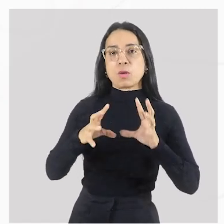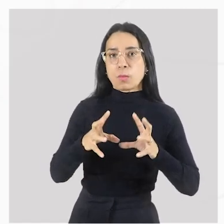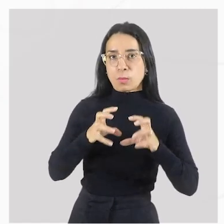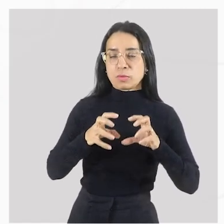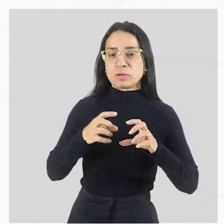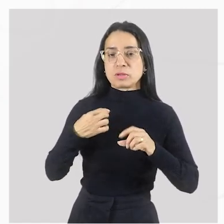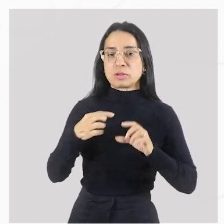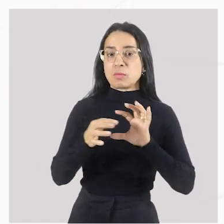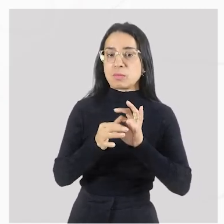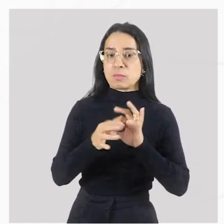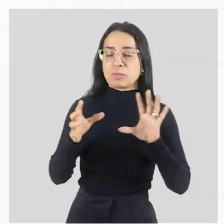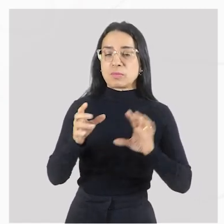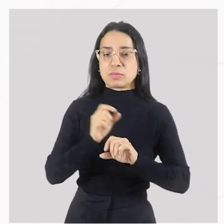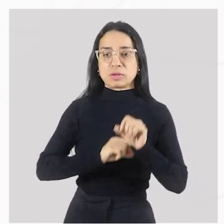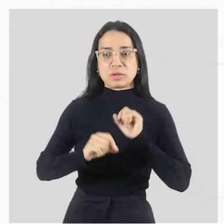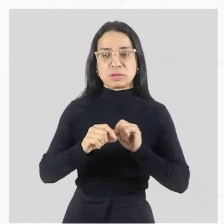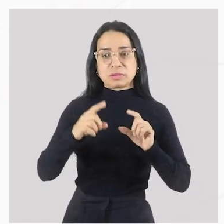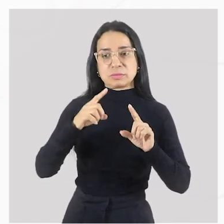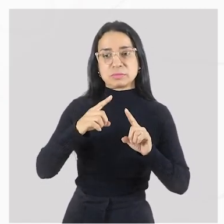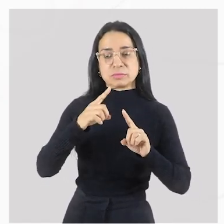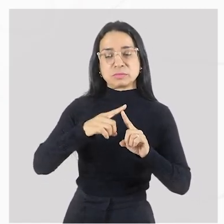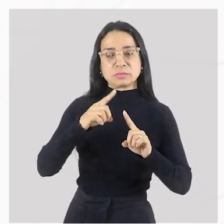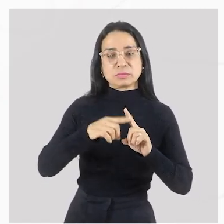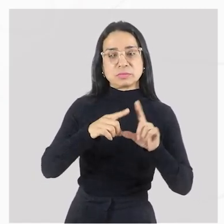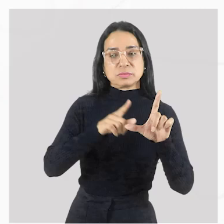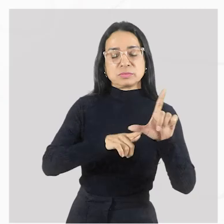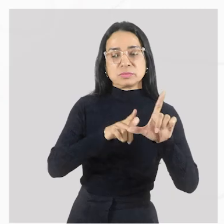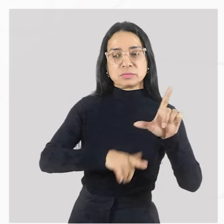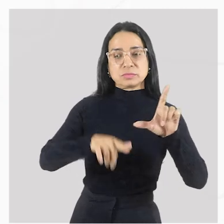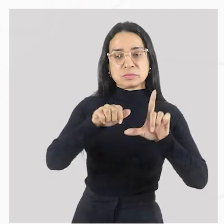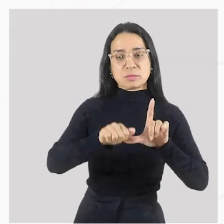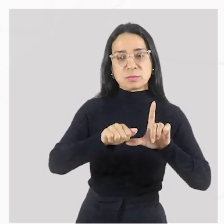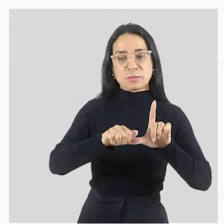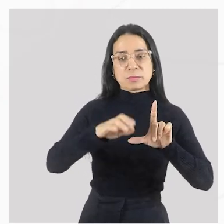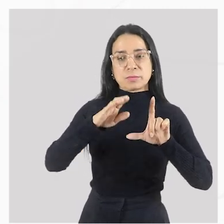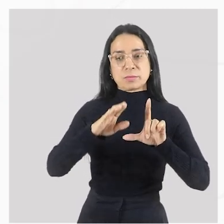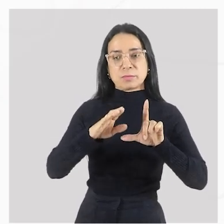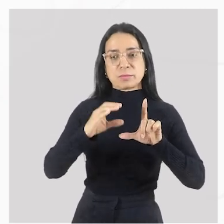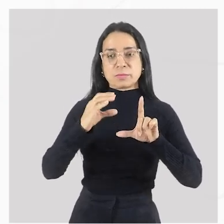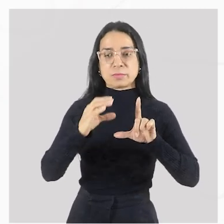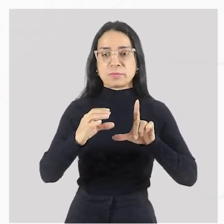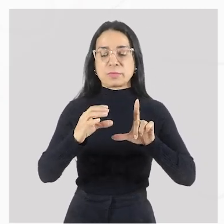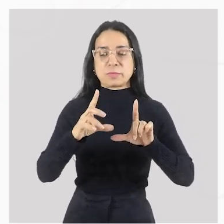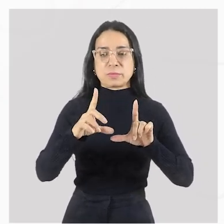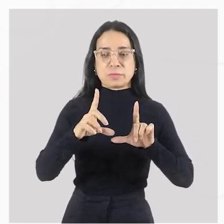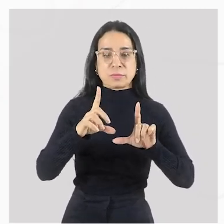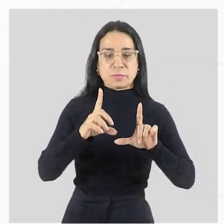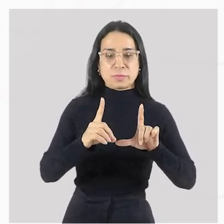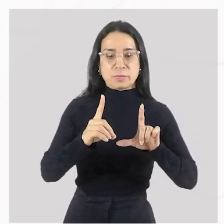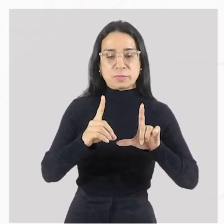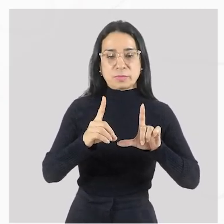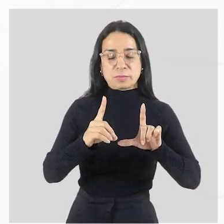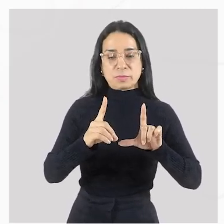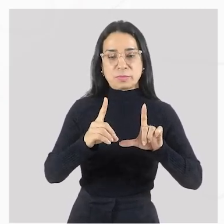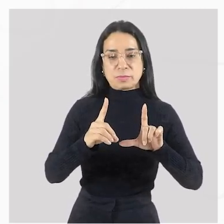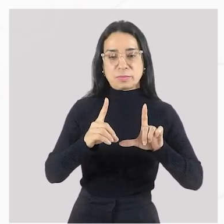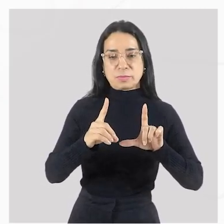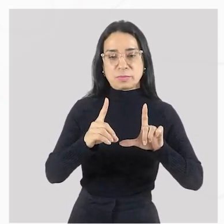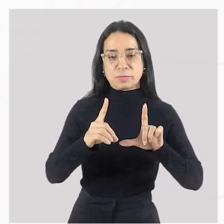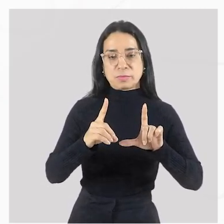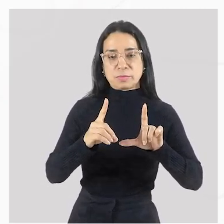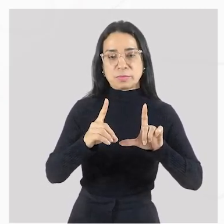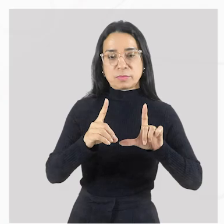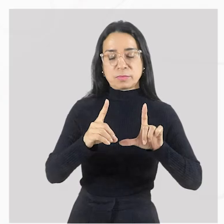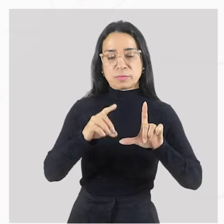estriado cardíaco, letra B, estriado esquelético, letra C, estriado visceral, letra D, não